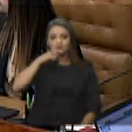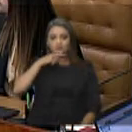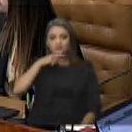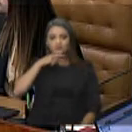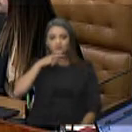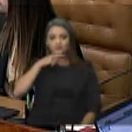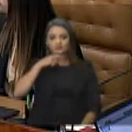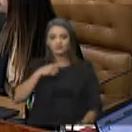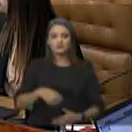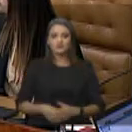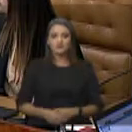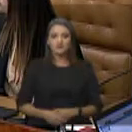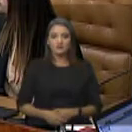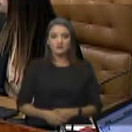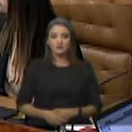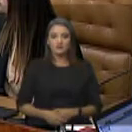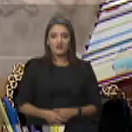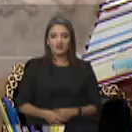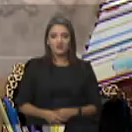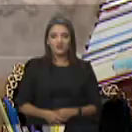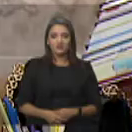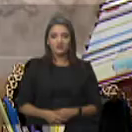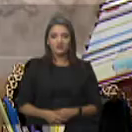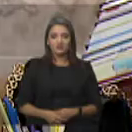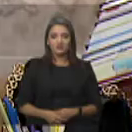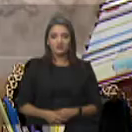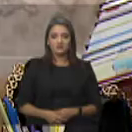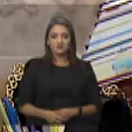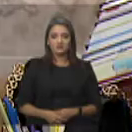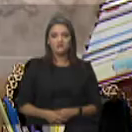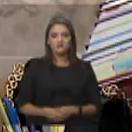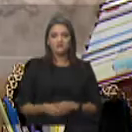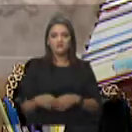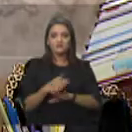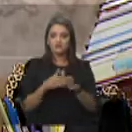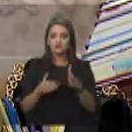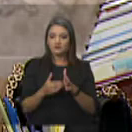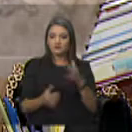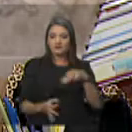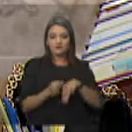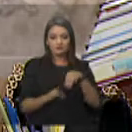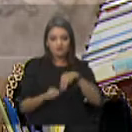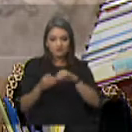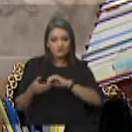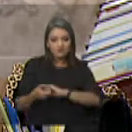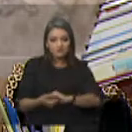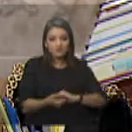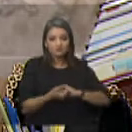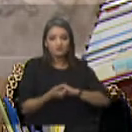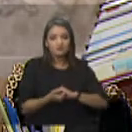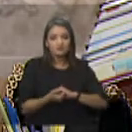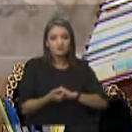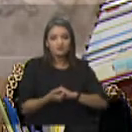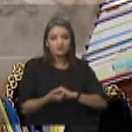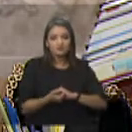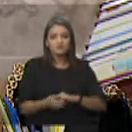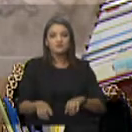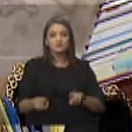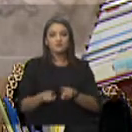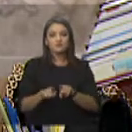excelentíssimas senhoras ministras, excelentíssimos senhores ministros, cumprimento igualmente os senhores e